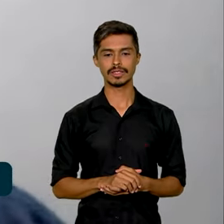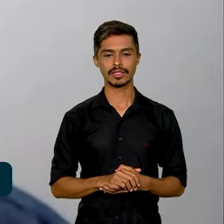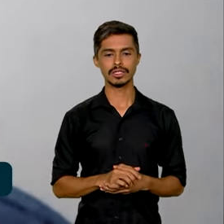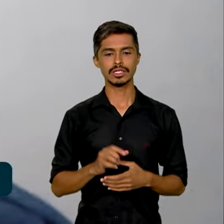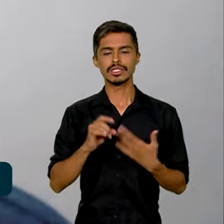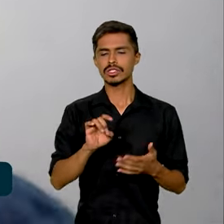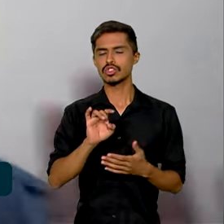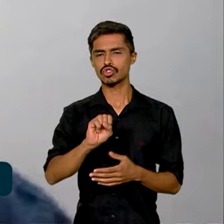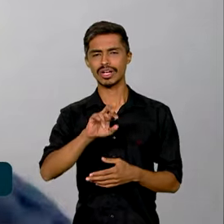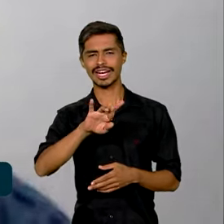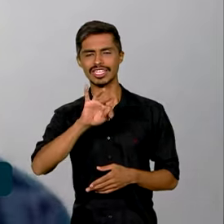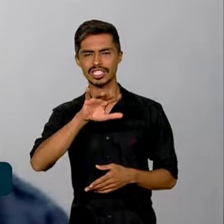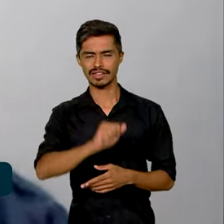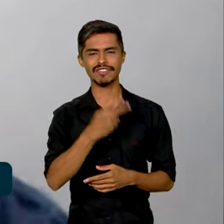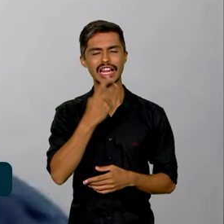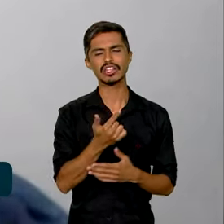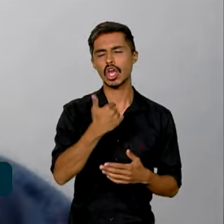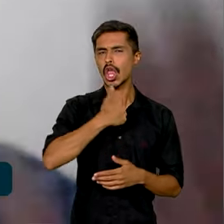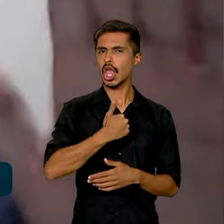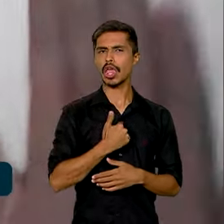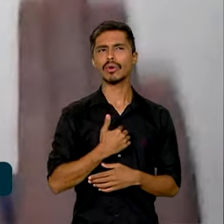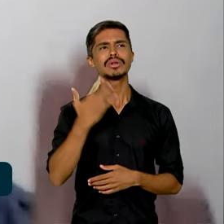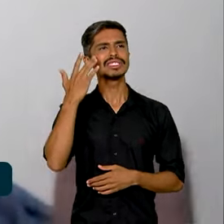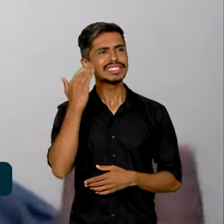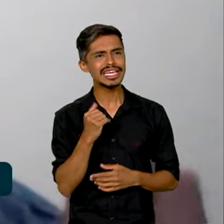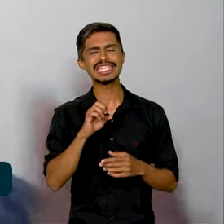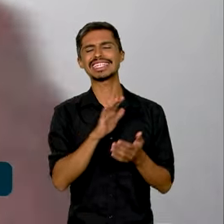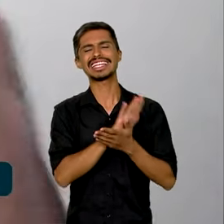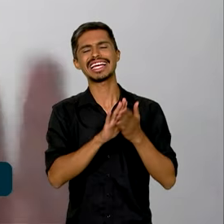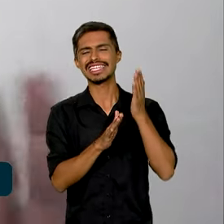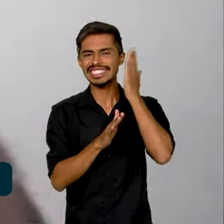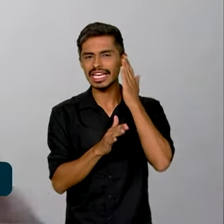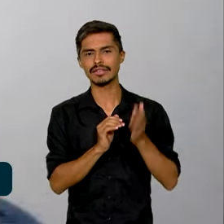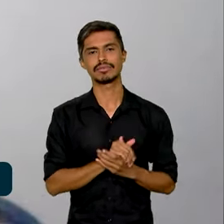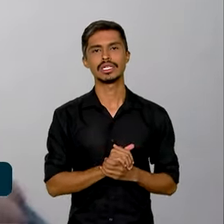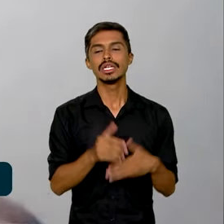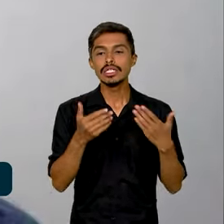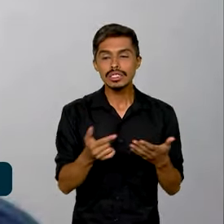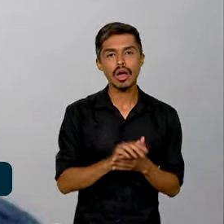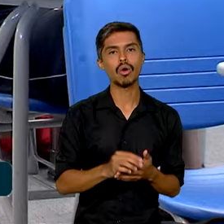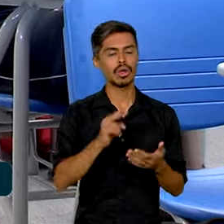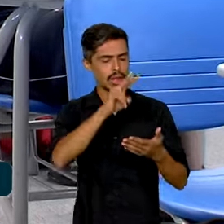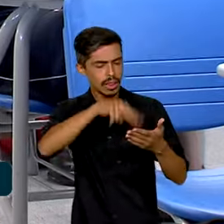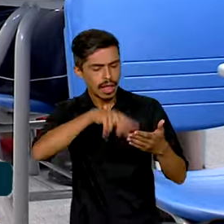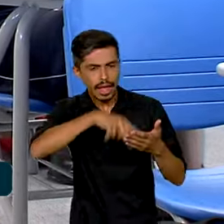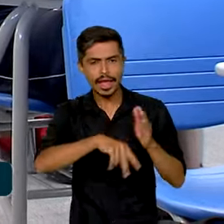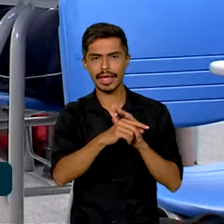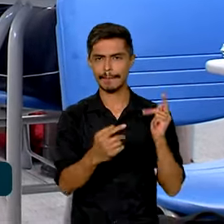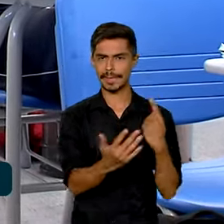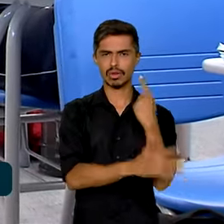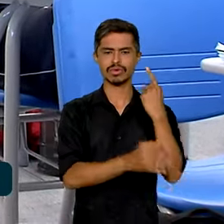que nada sei. Chega no Enem, só sei que nada sei. Leia o texto. Usa o enunciado, leia o enunciado. No